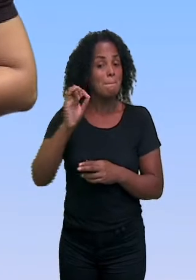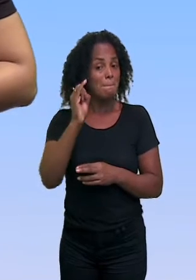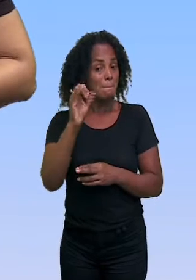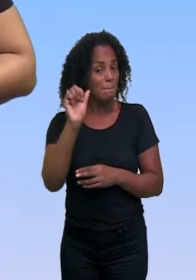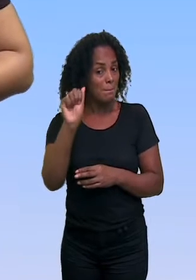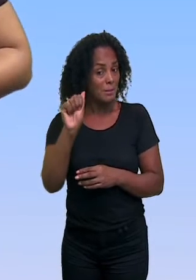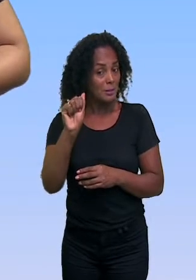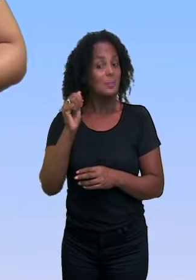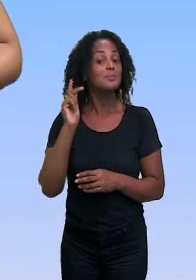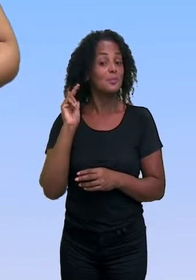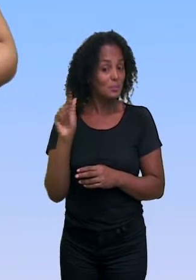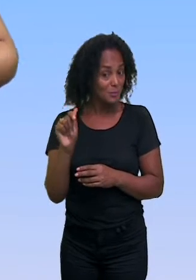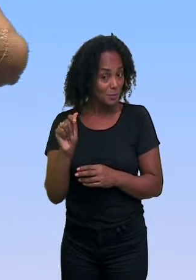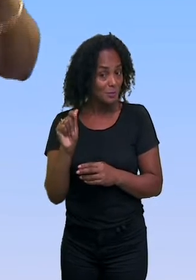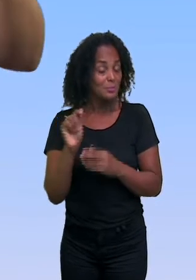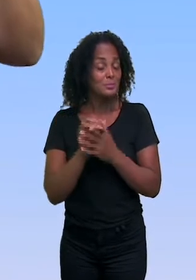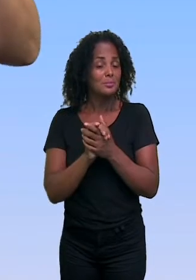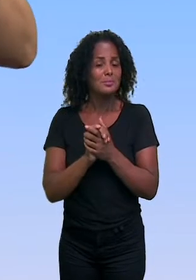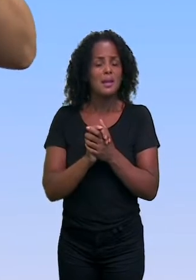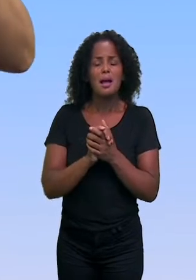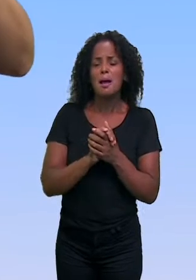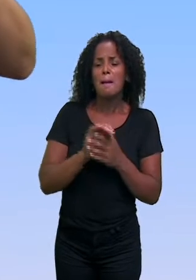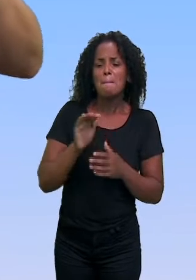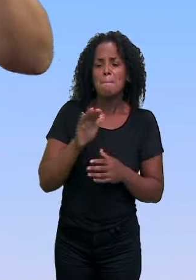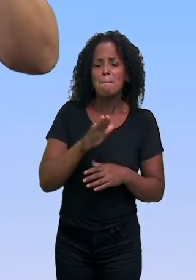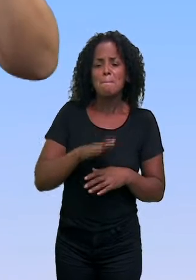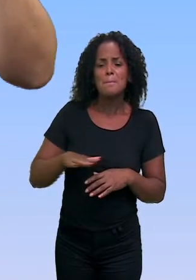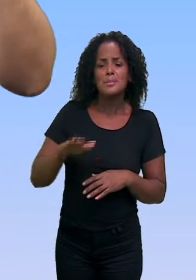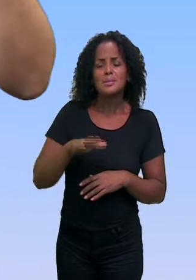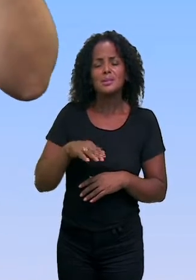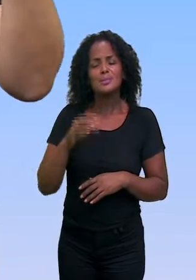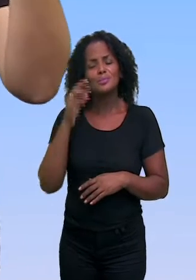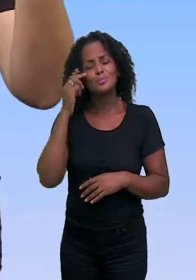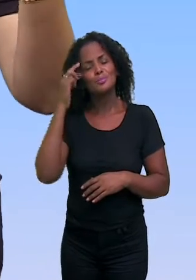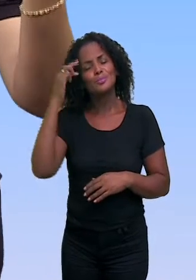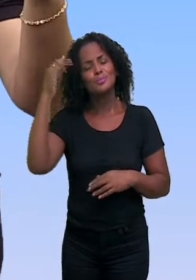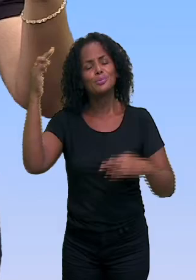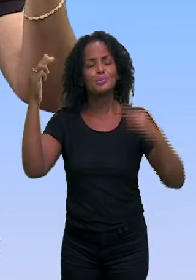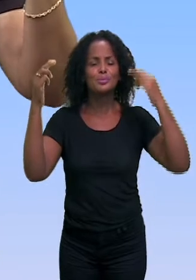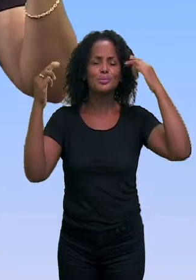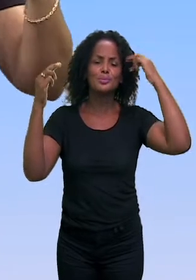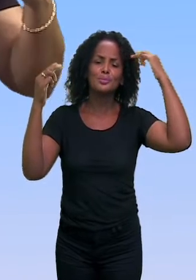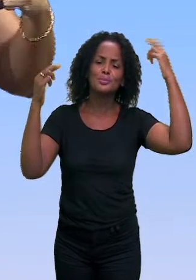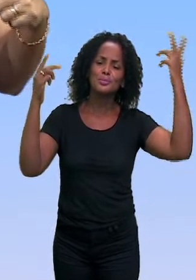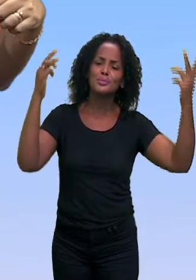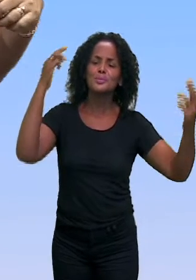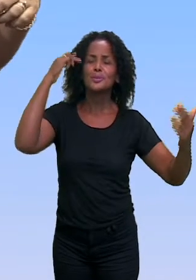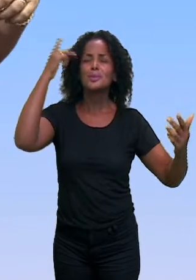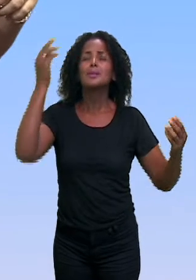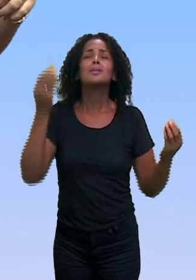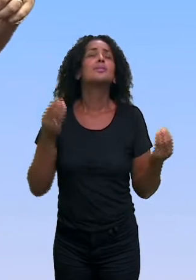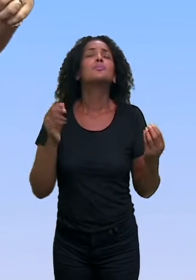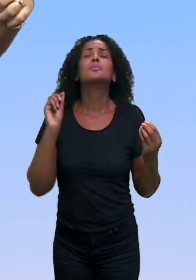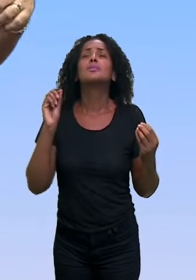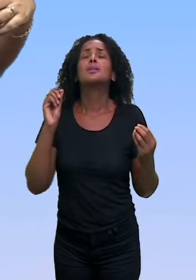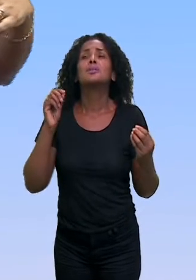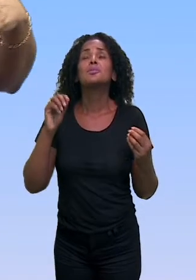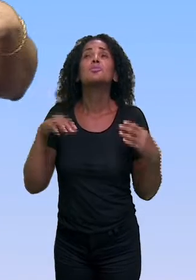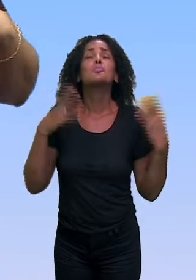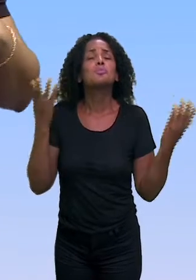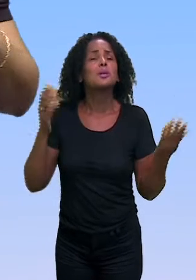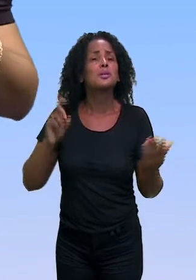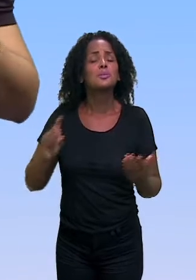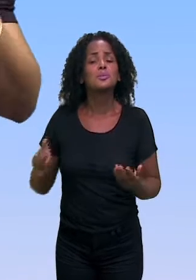ou o que a Maria estava sonhando o que que ela queria ser quando crescer o que que ela poderia